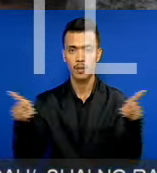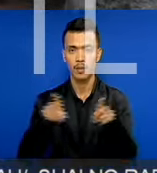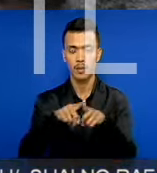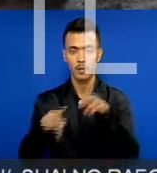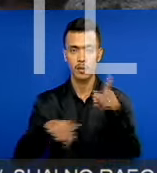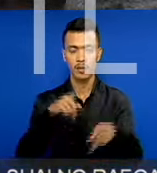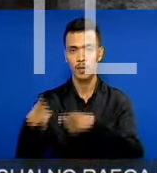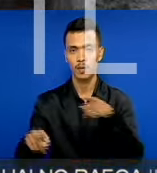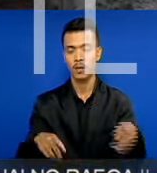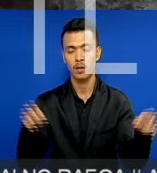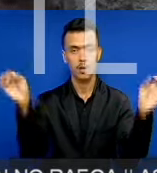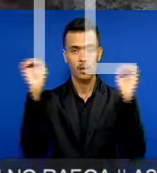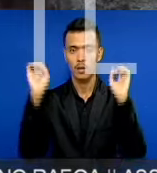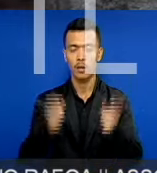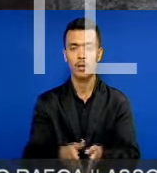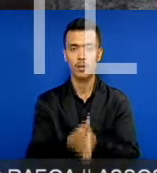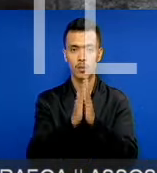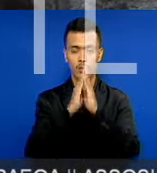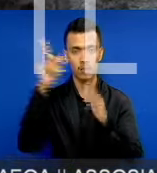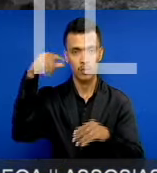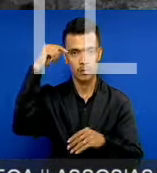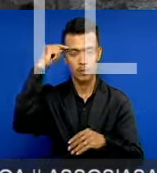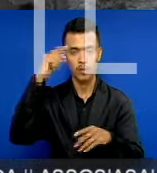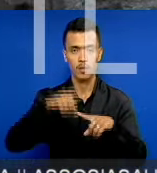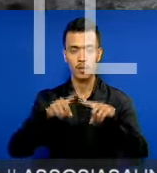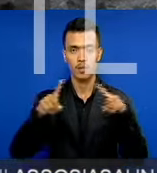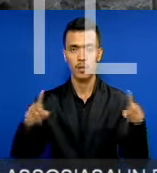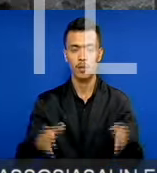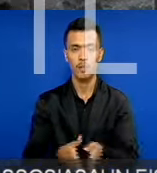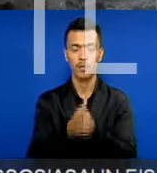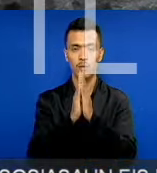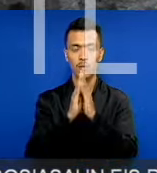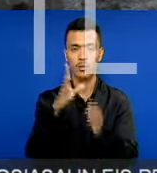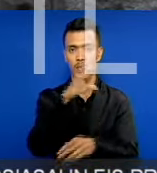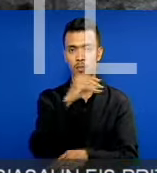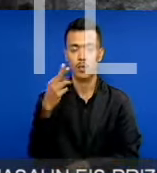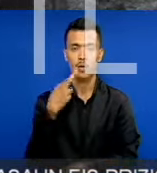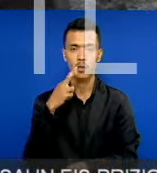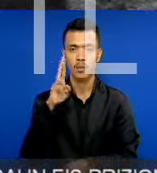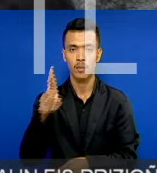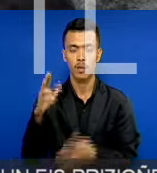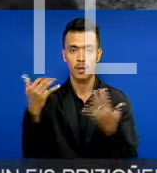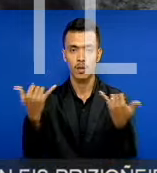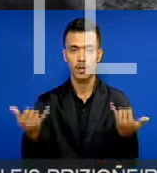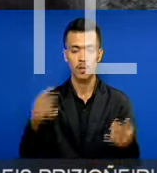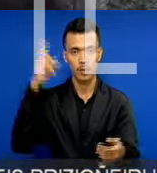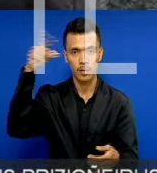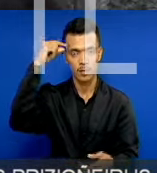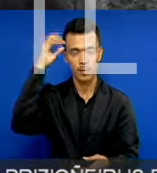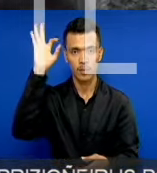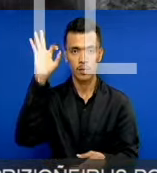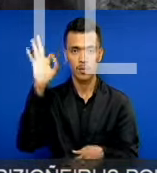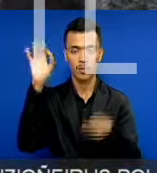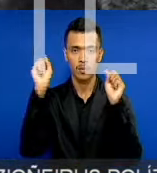la sigiza ba governo de ambe atu fo bo trumo ba mi mai ve ai mucho de ma recomenda ba governo ira agora no no governo se ve le care ajura